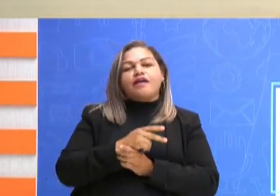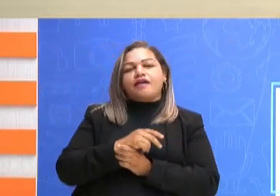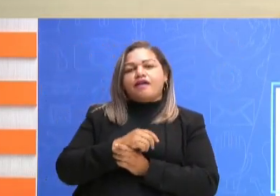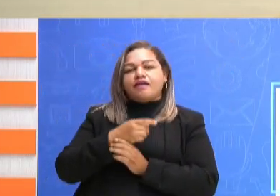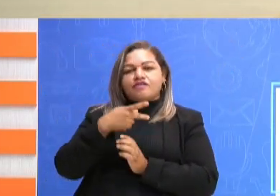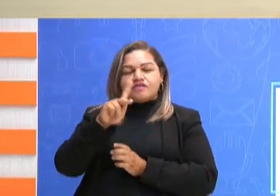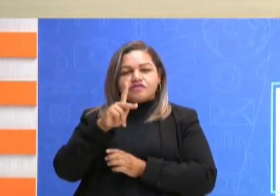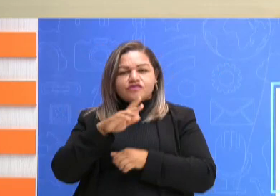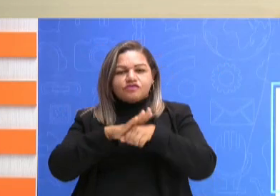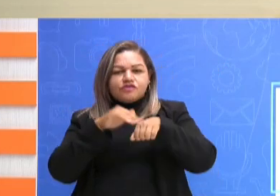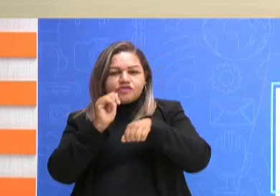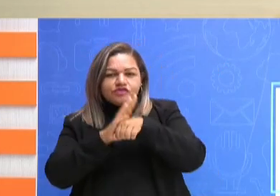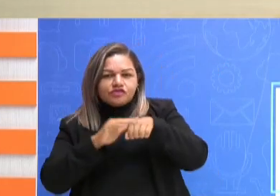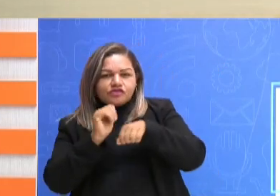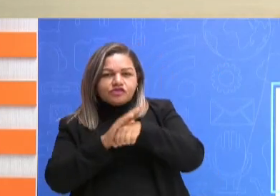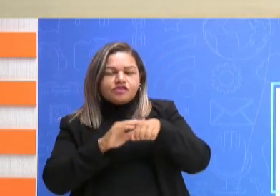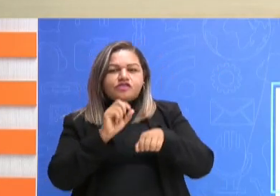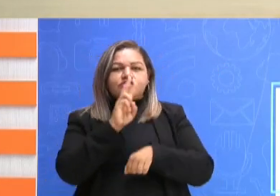sejagentil.com.br,